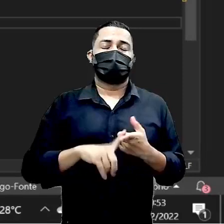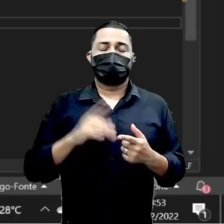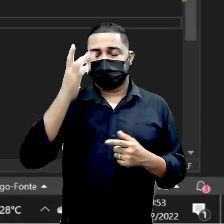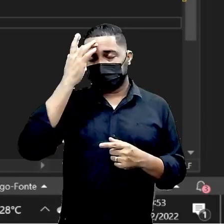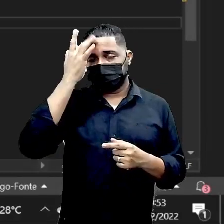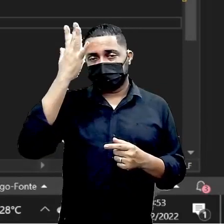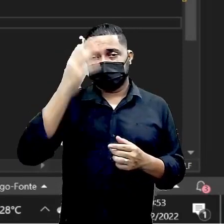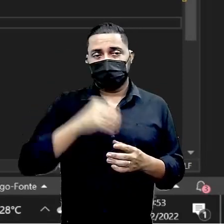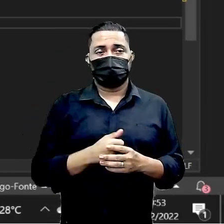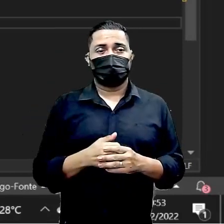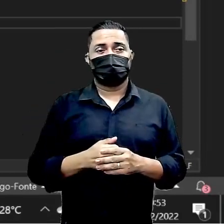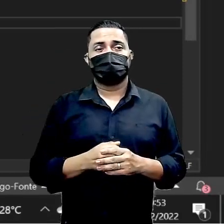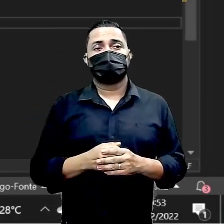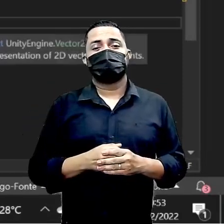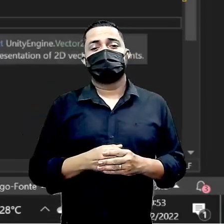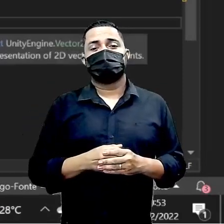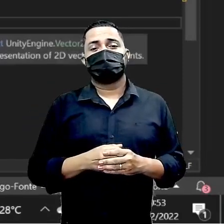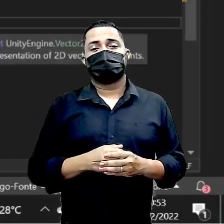aqui.